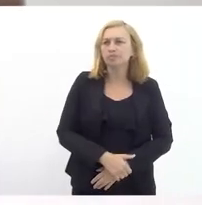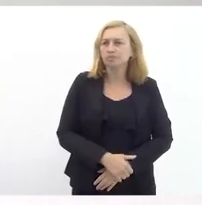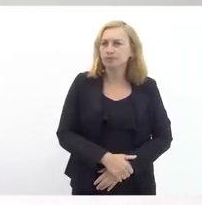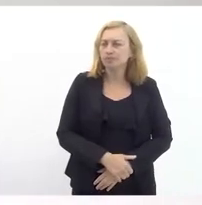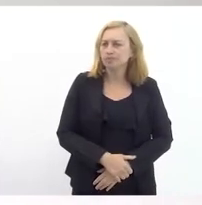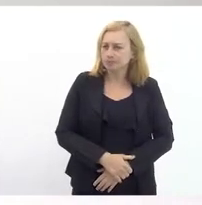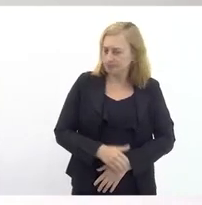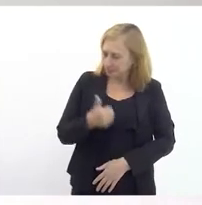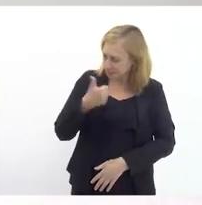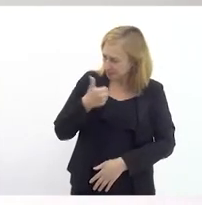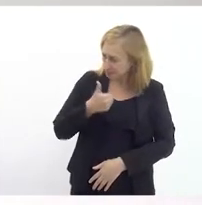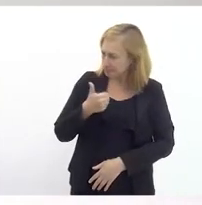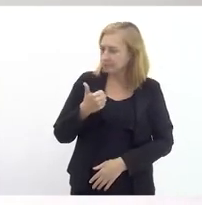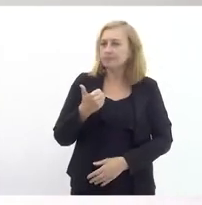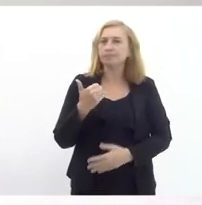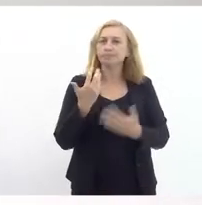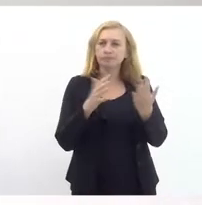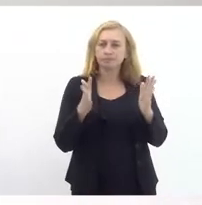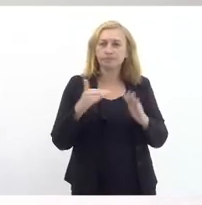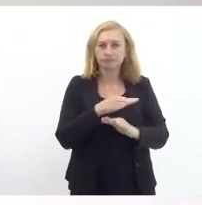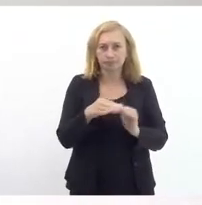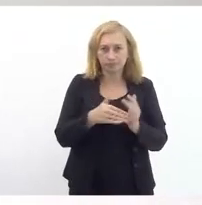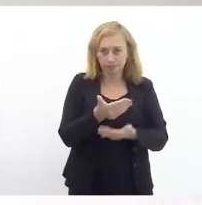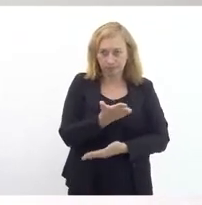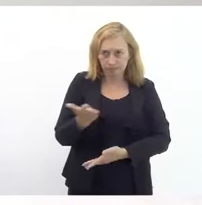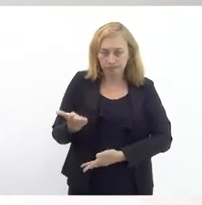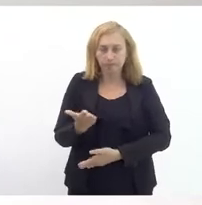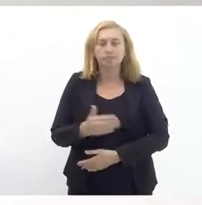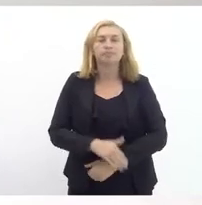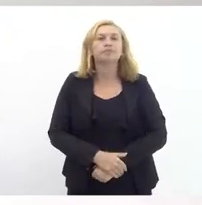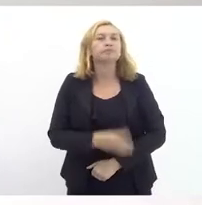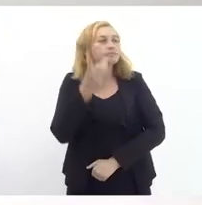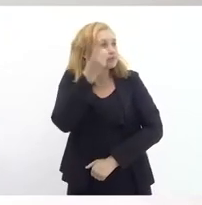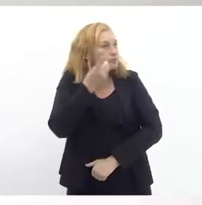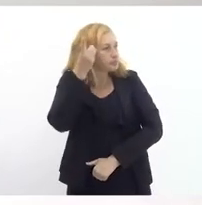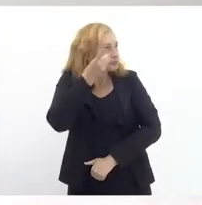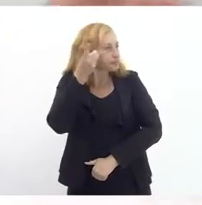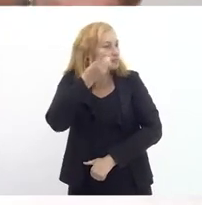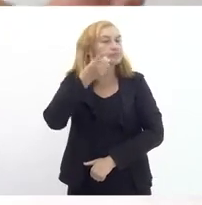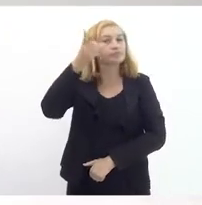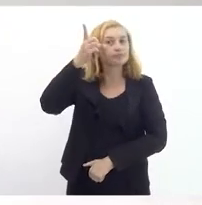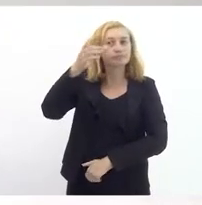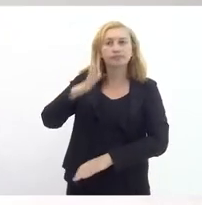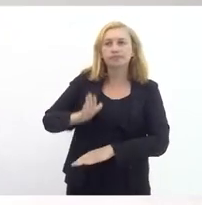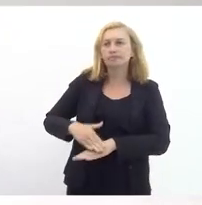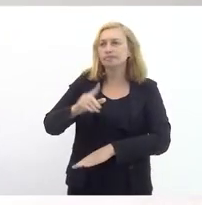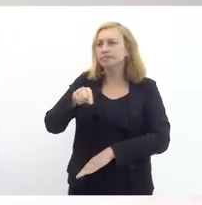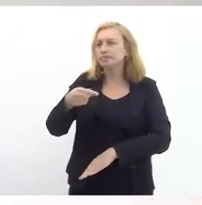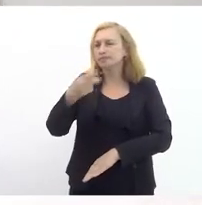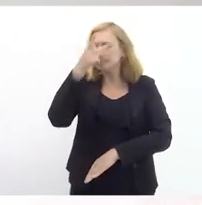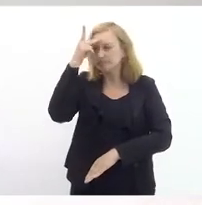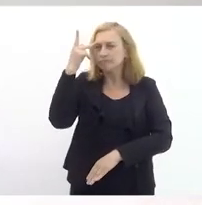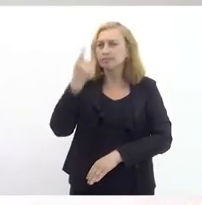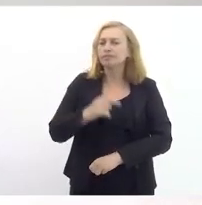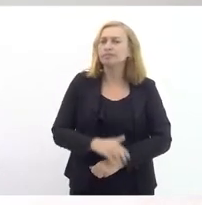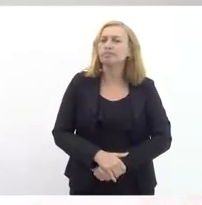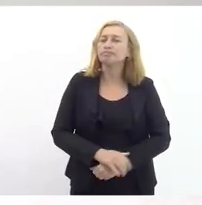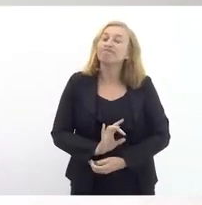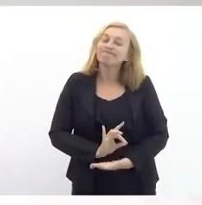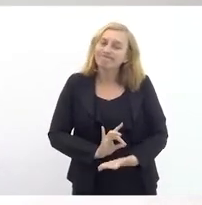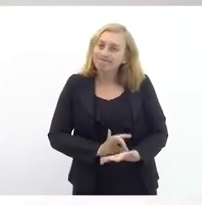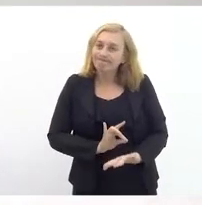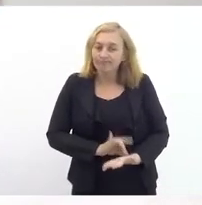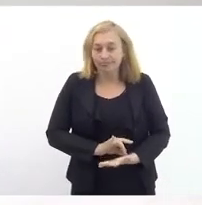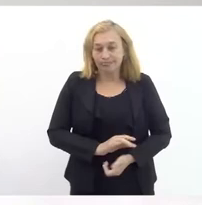primeiro queria cumprimentar todos, parabenizar a deputada Lucinha e os demais membros.